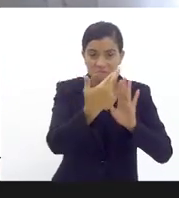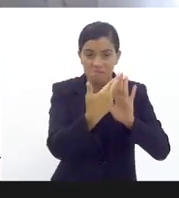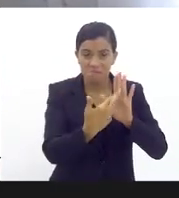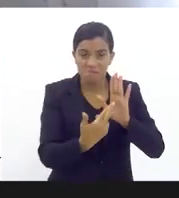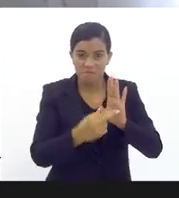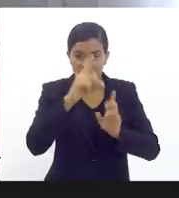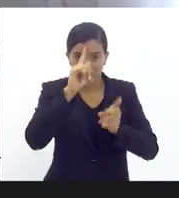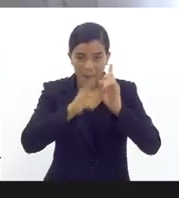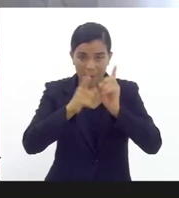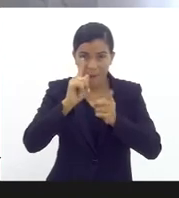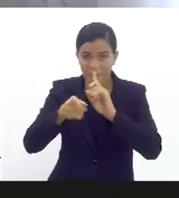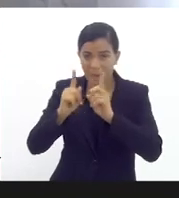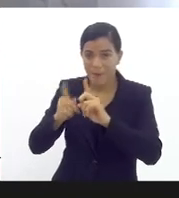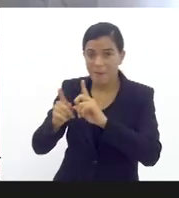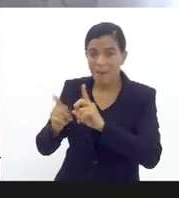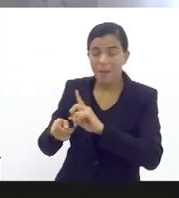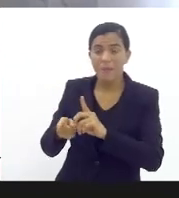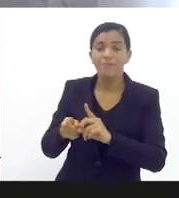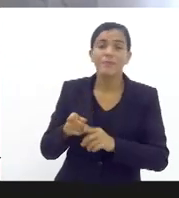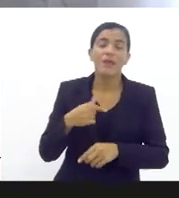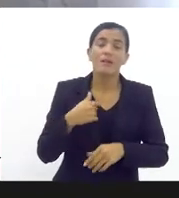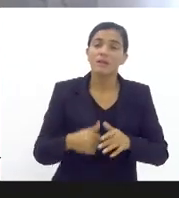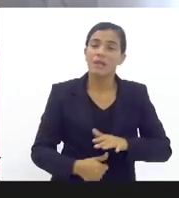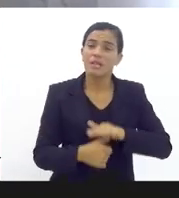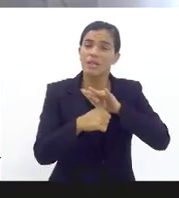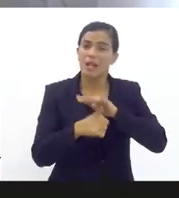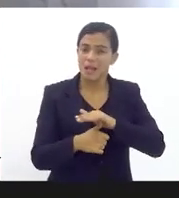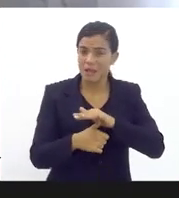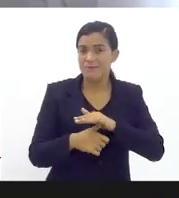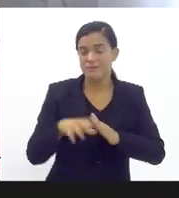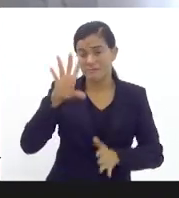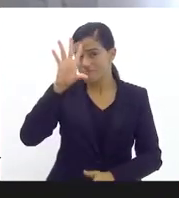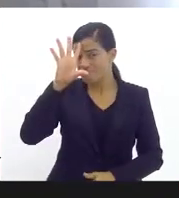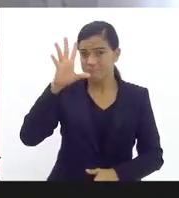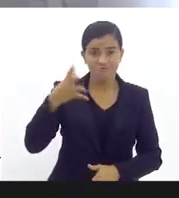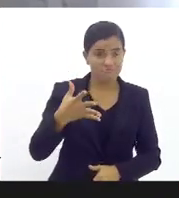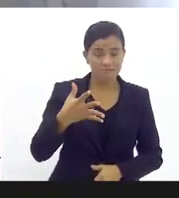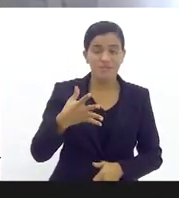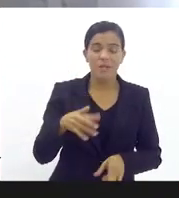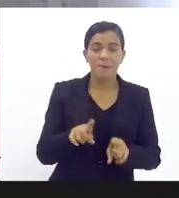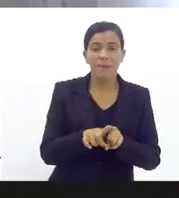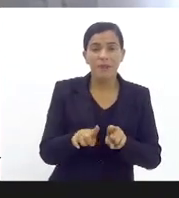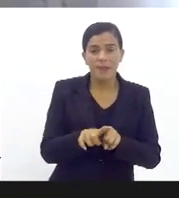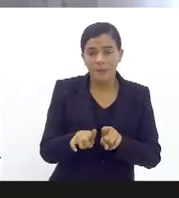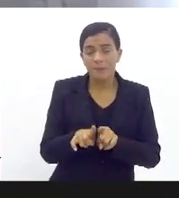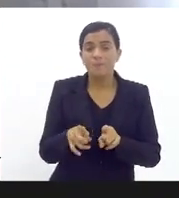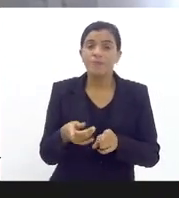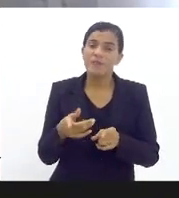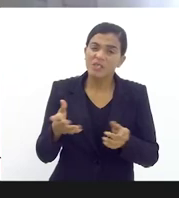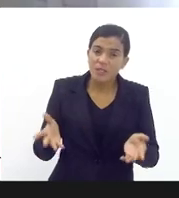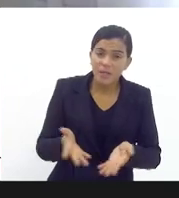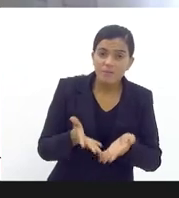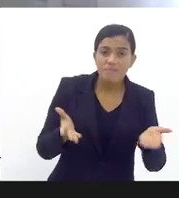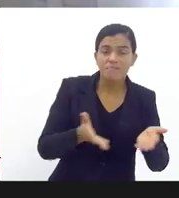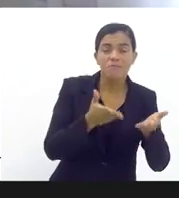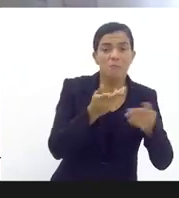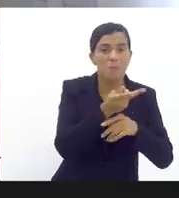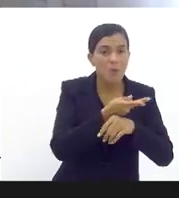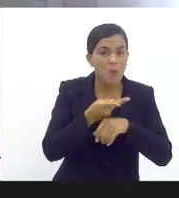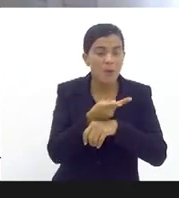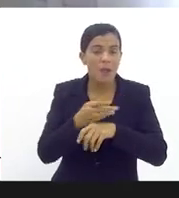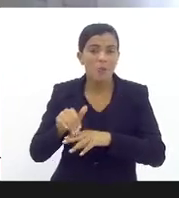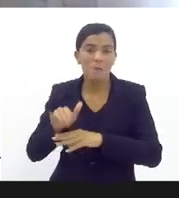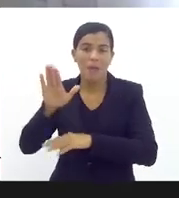pessoas em posições de liderança, em tomadores de decisão. Então, a gente tem buscado formar essas lideranças e preparar